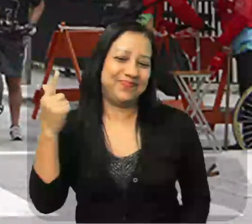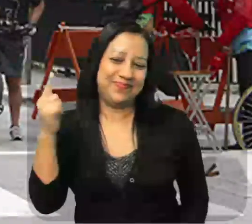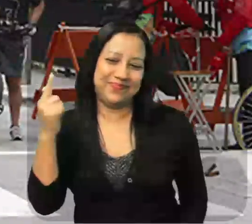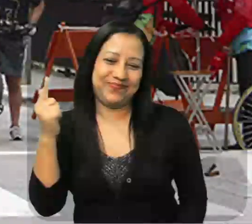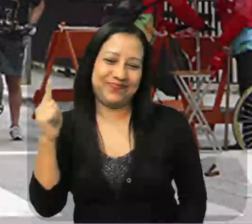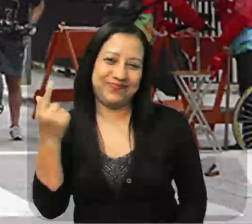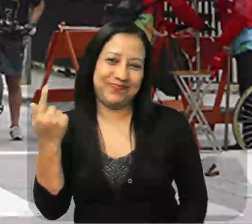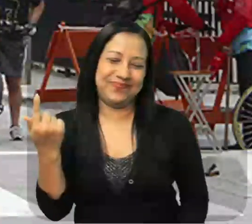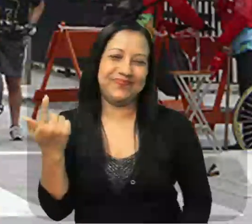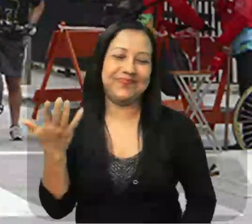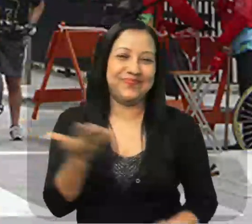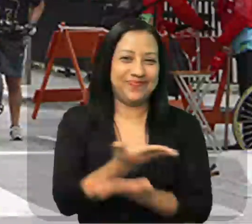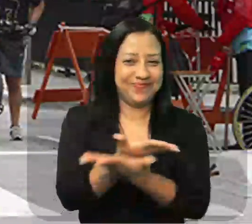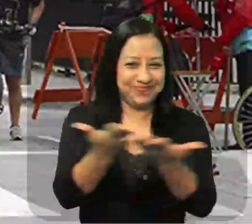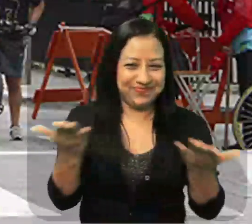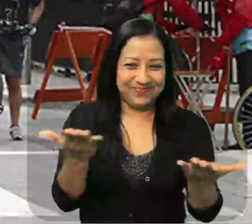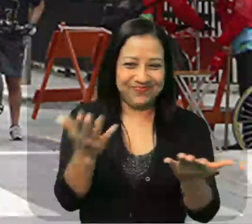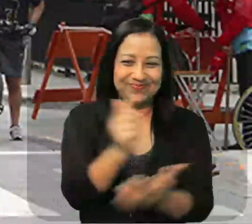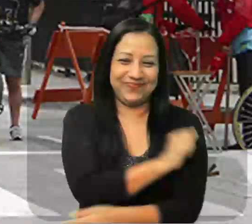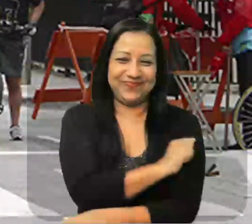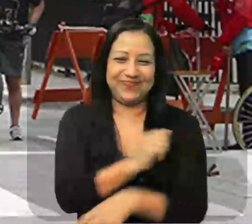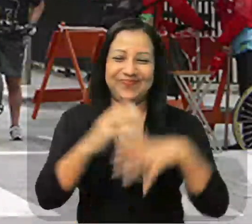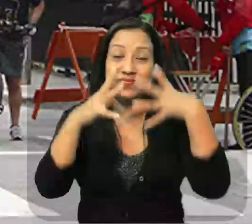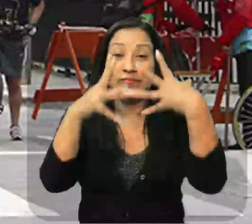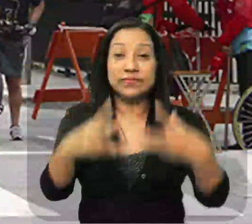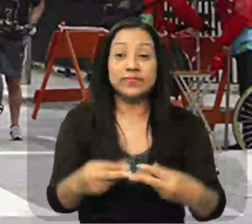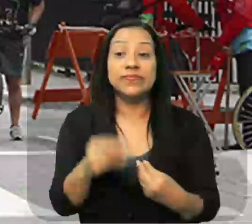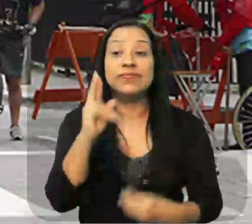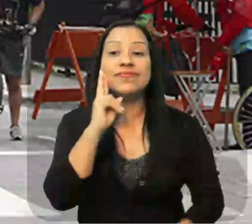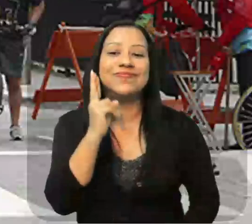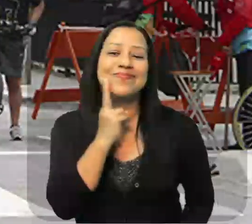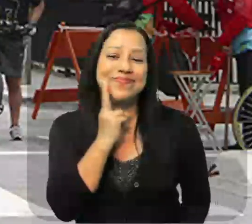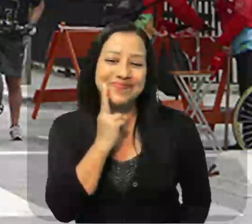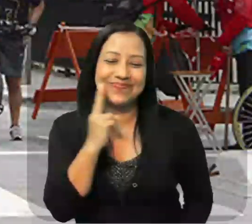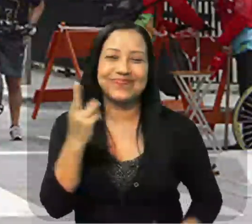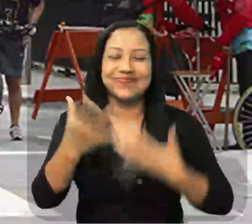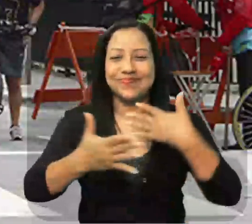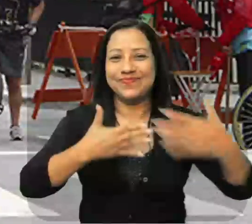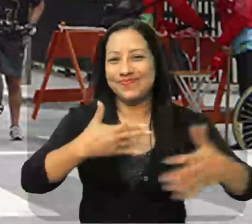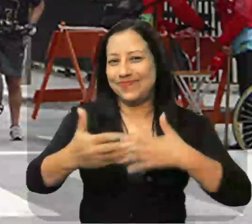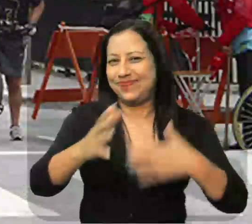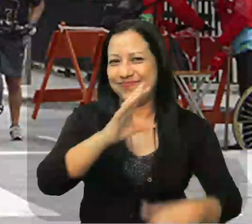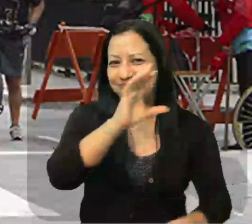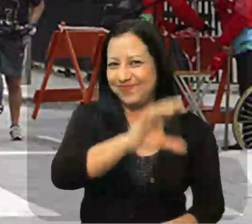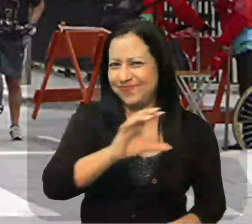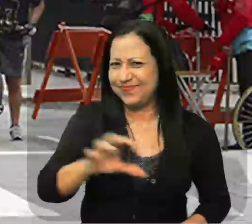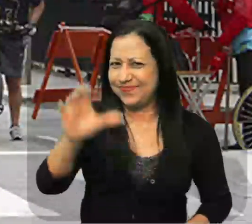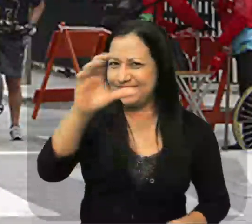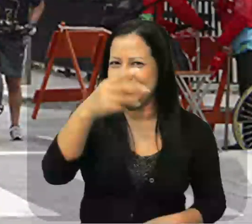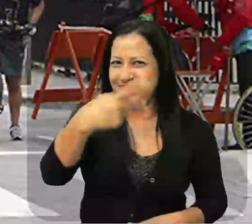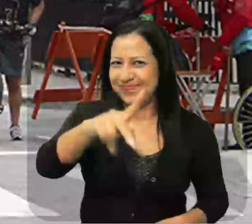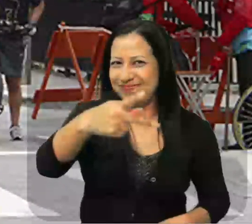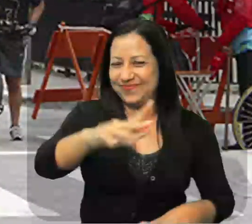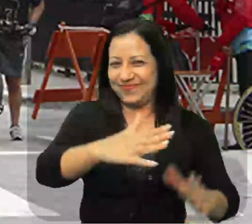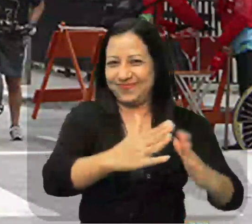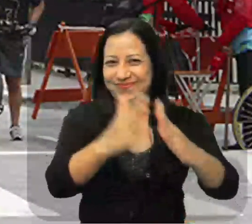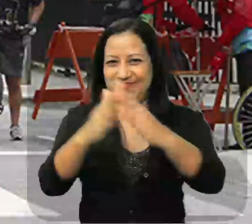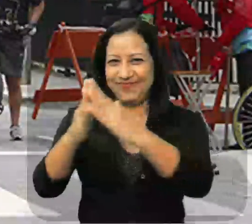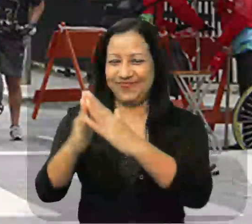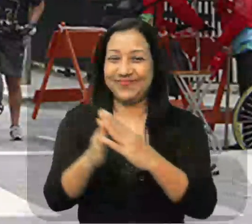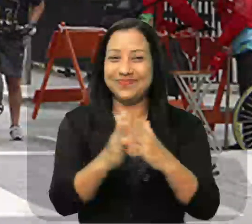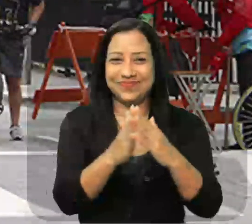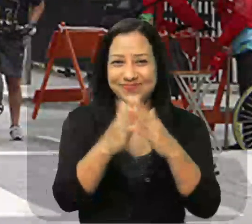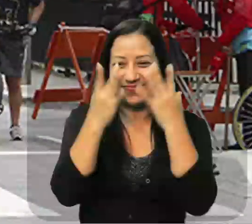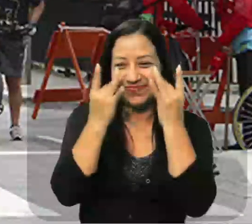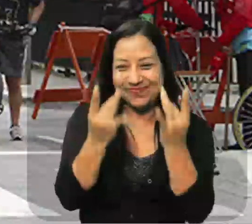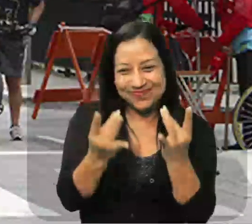Salve, salve, galera! Galera da geografia, galera de toda Rondônia,